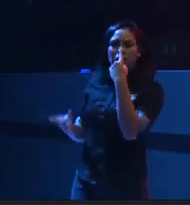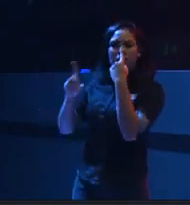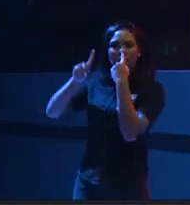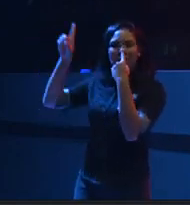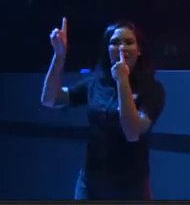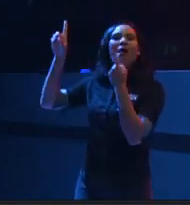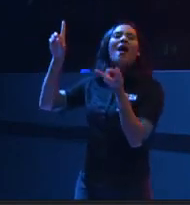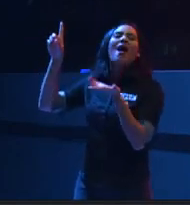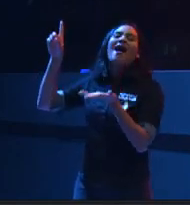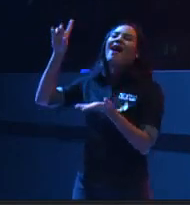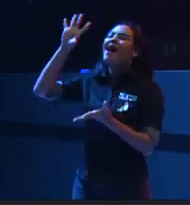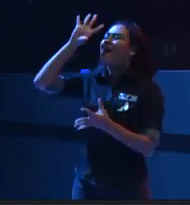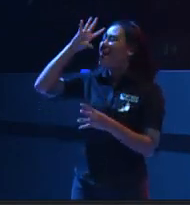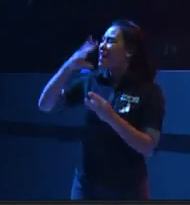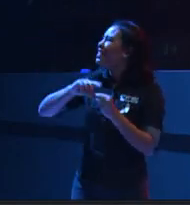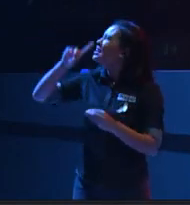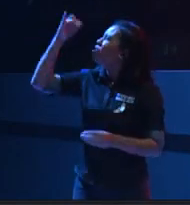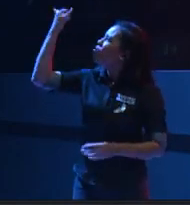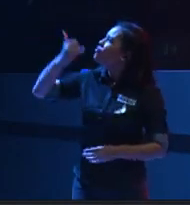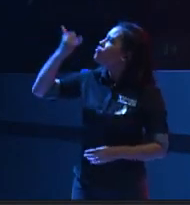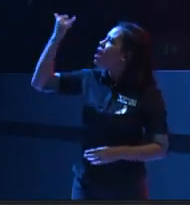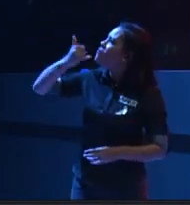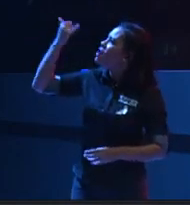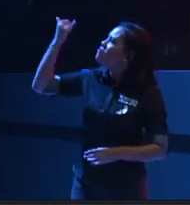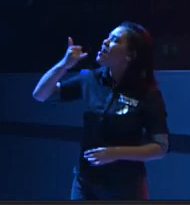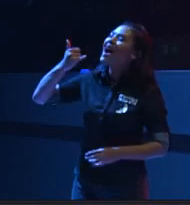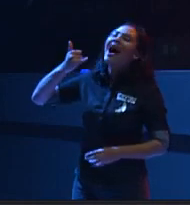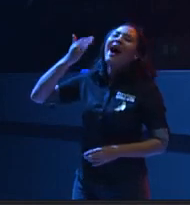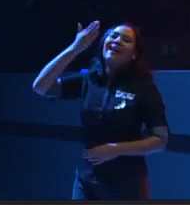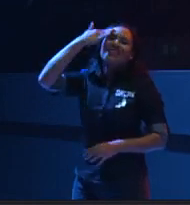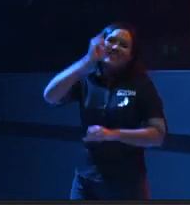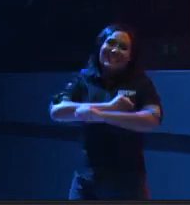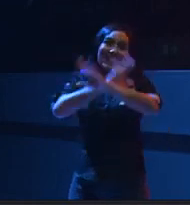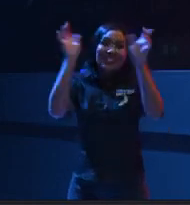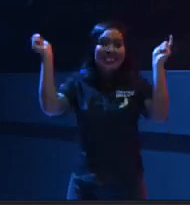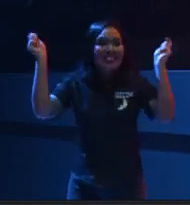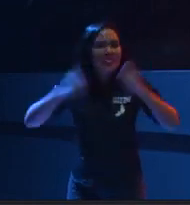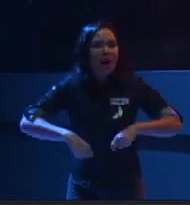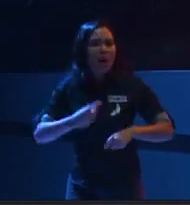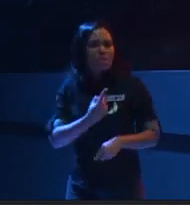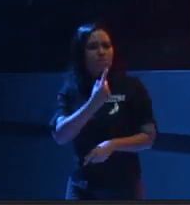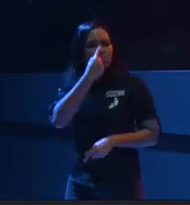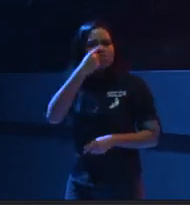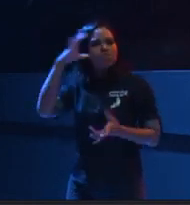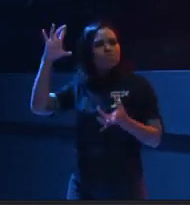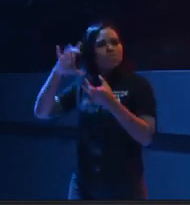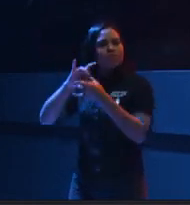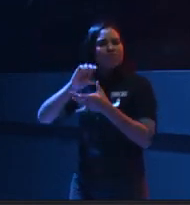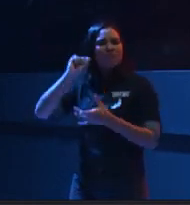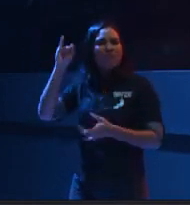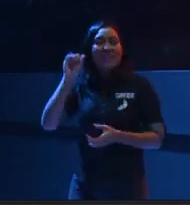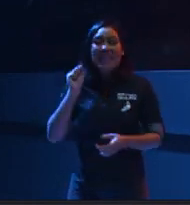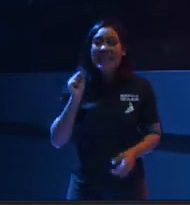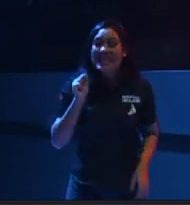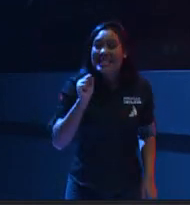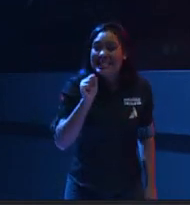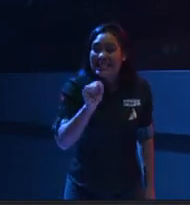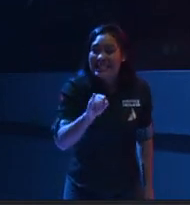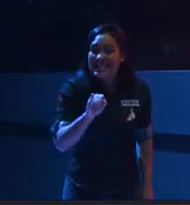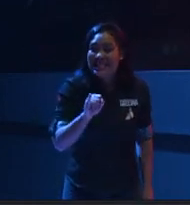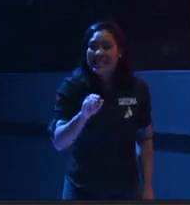queridos se tem um problema sem solução aparentemente em sua vida você pode estar sendo